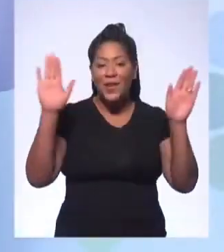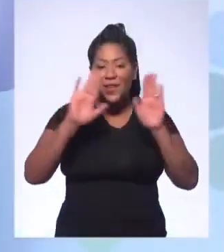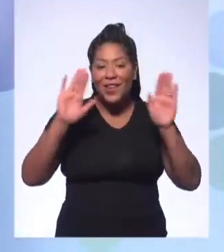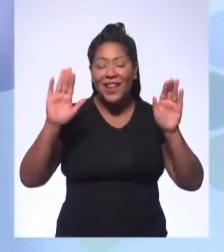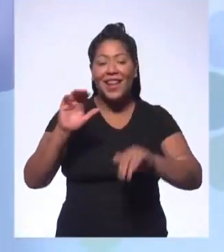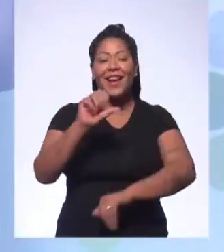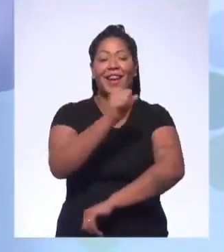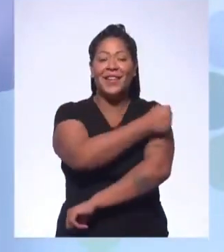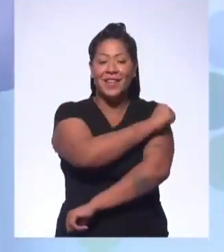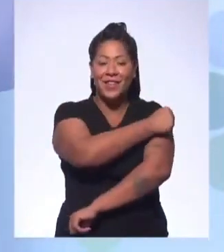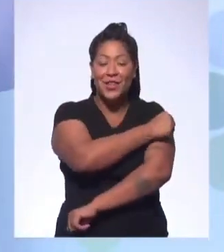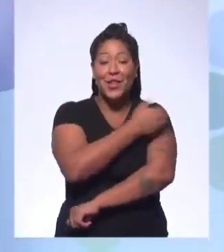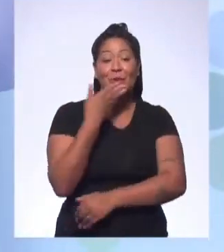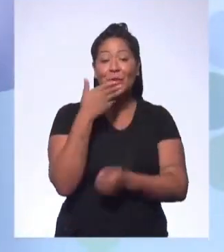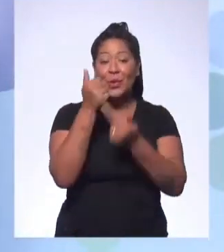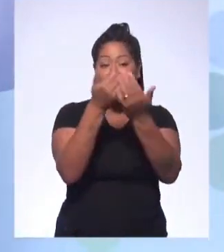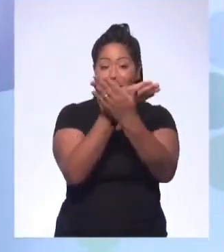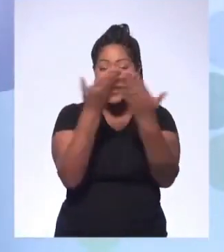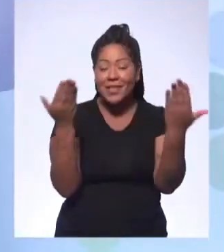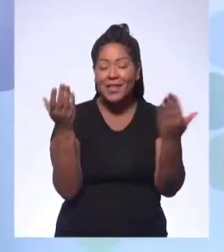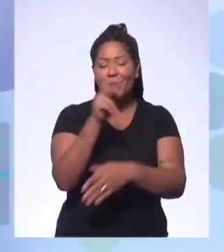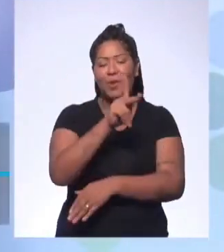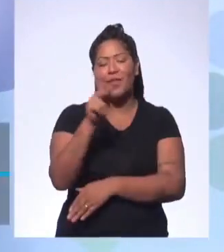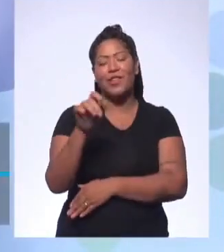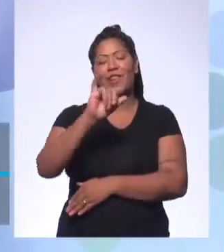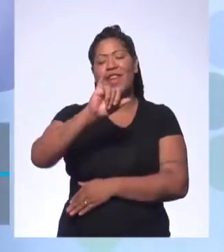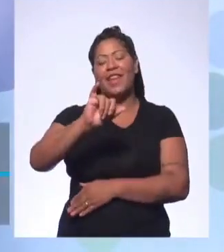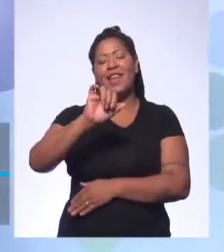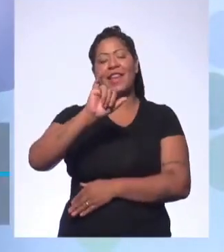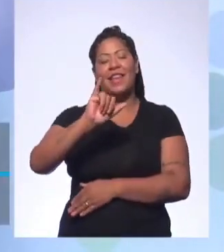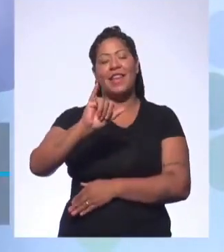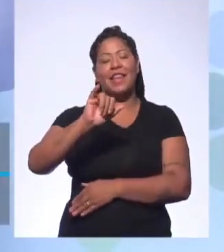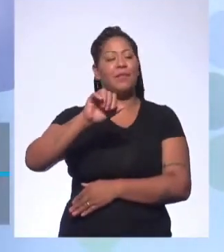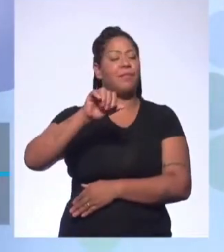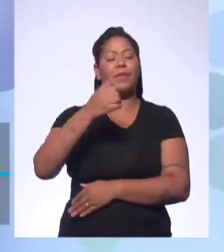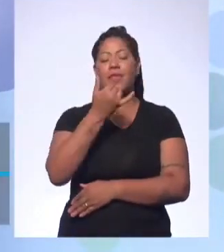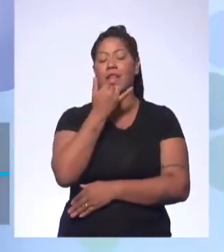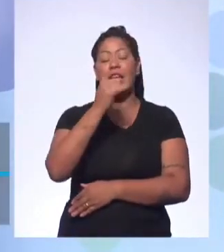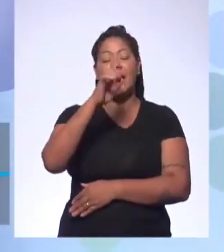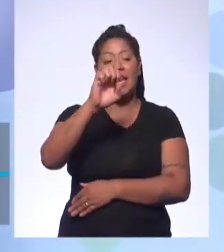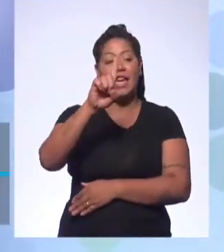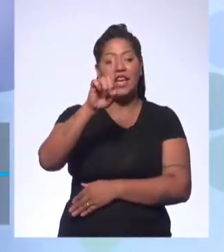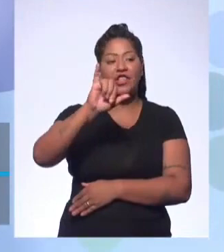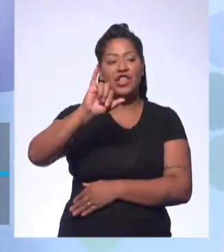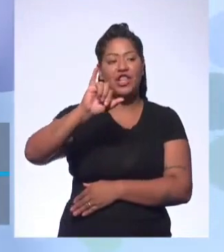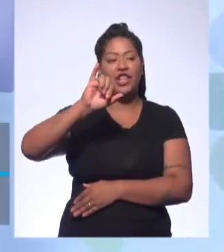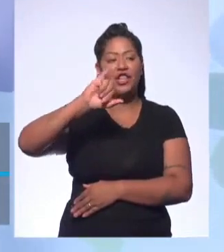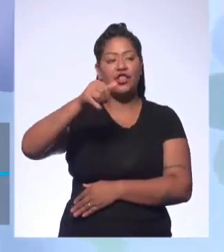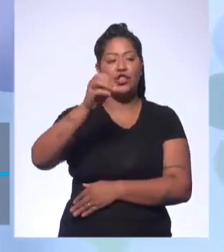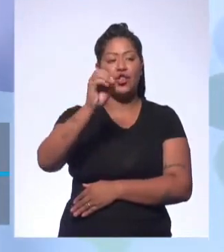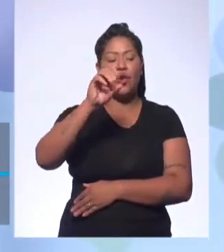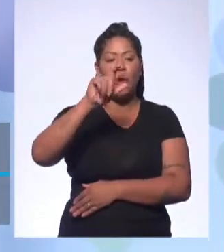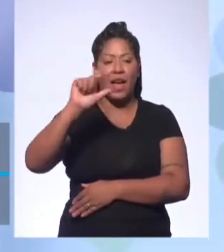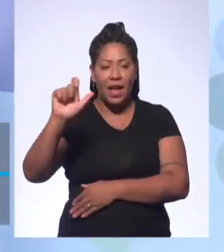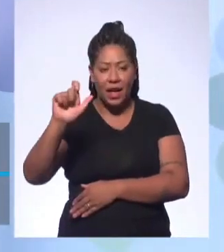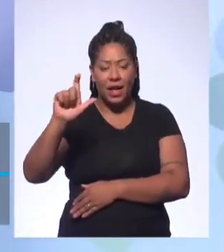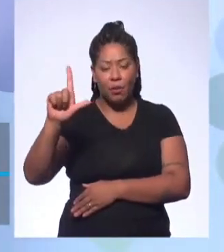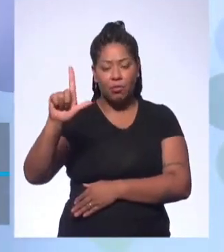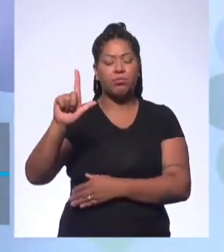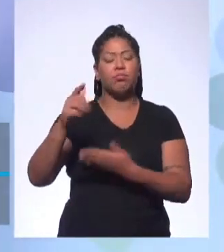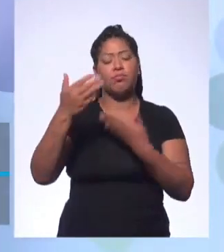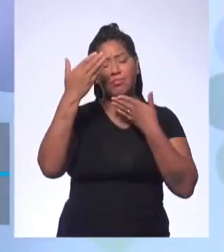Olá, oitavo ano, tudo bem? Eu sou o professor Edi Joel. Quero dar as boas-vindas a você, estudante, aos